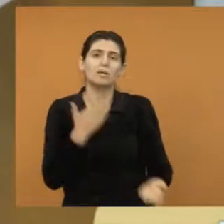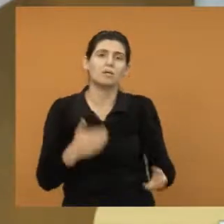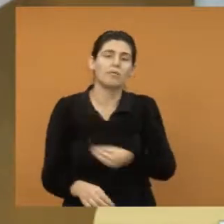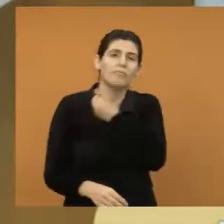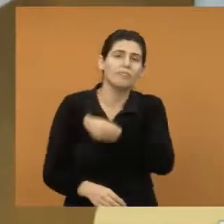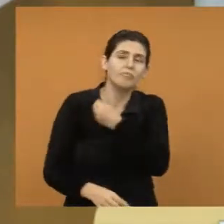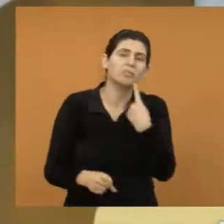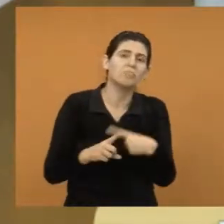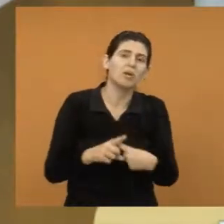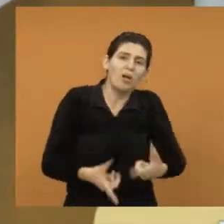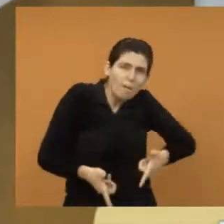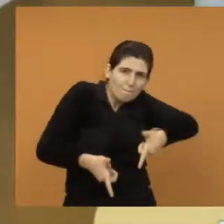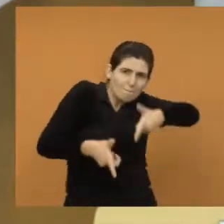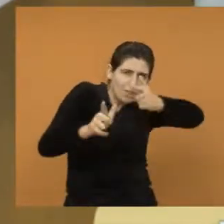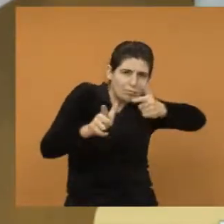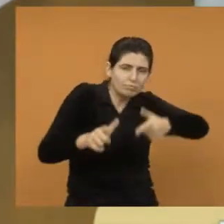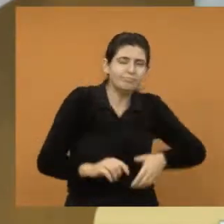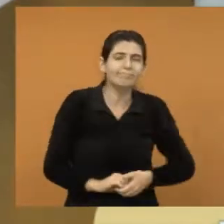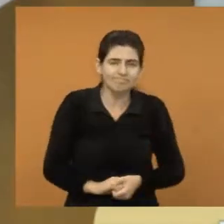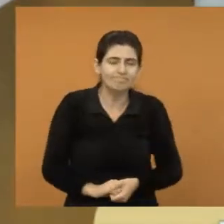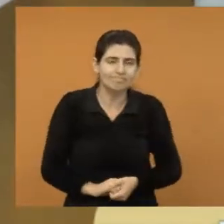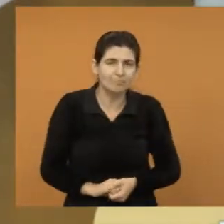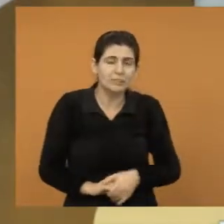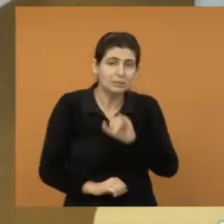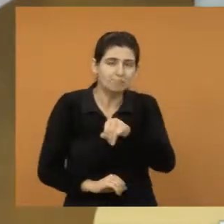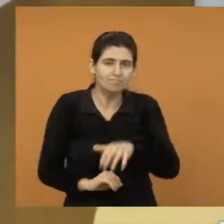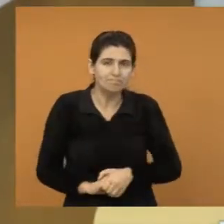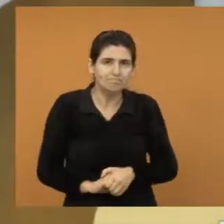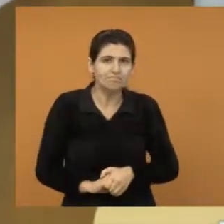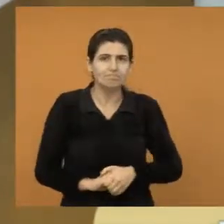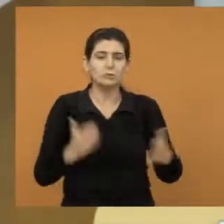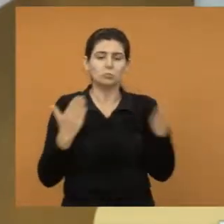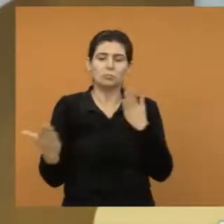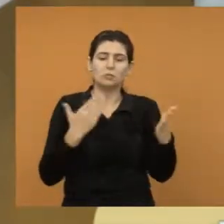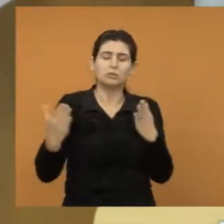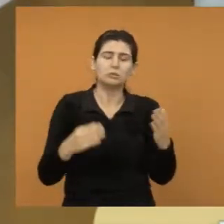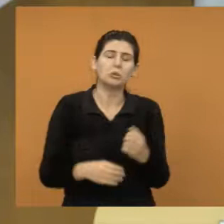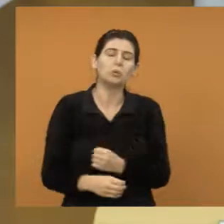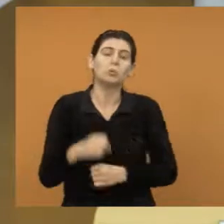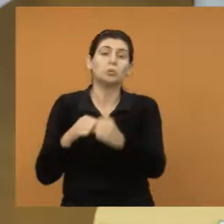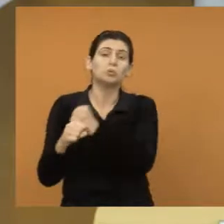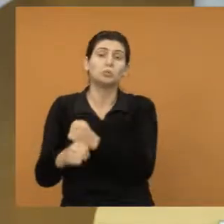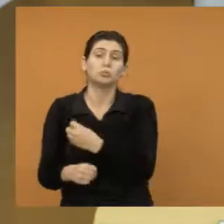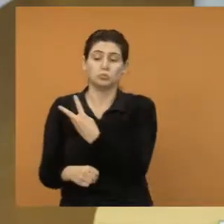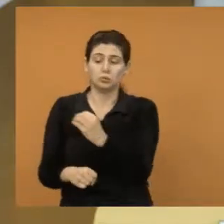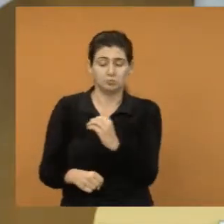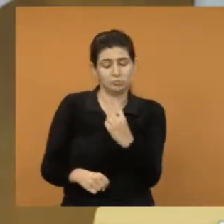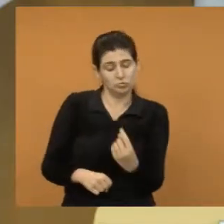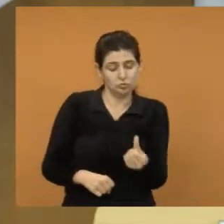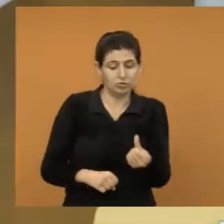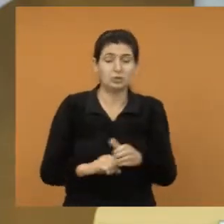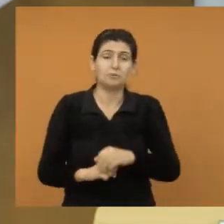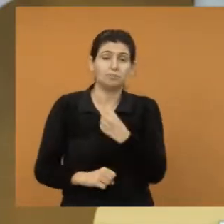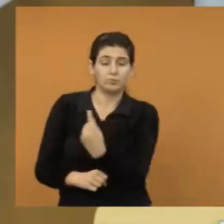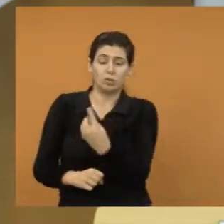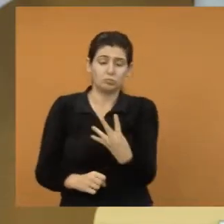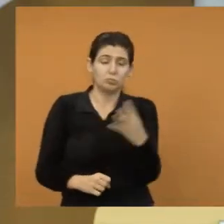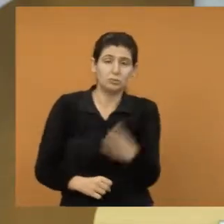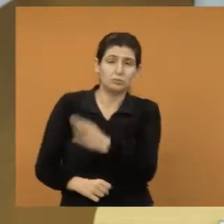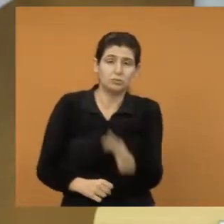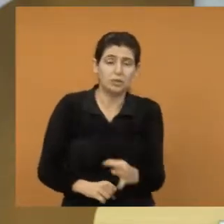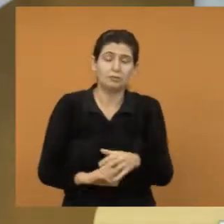de armas de fogo. Uma alta em relação a 2006, cidade de 2016, de